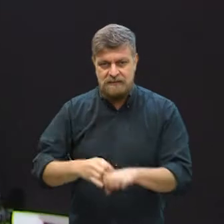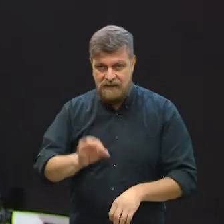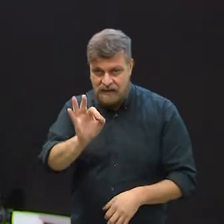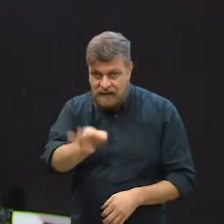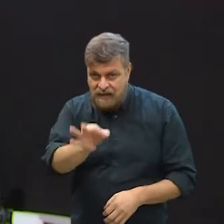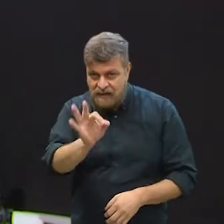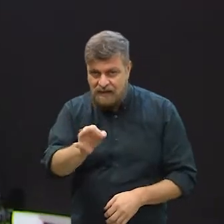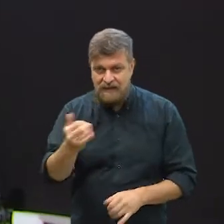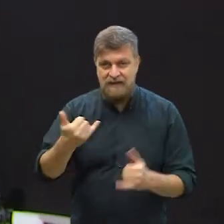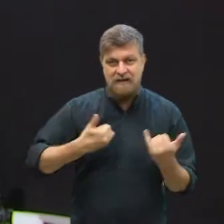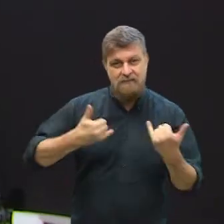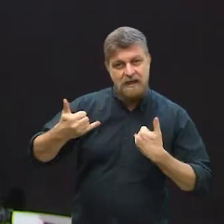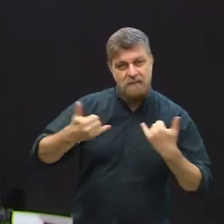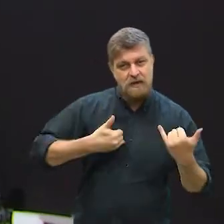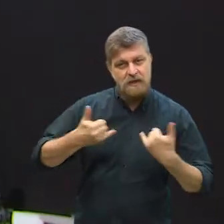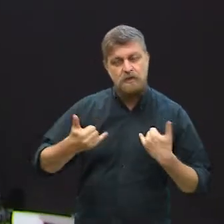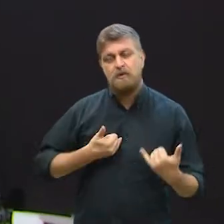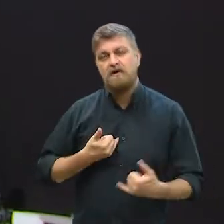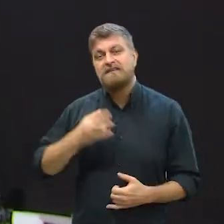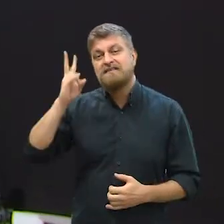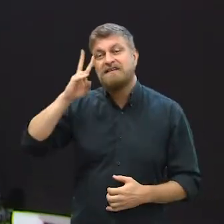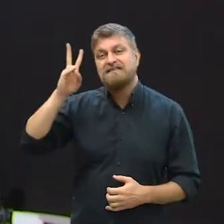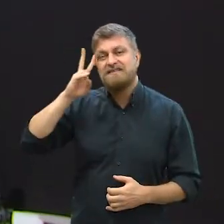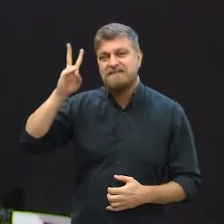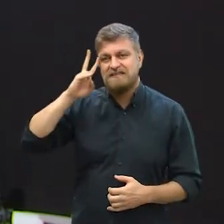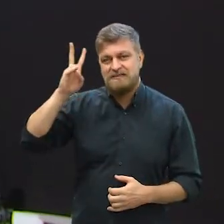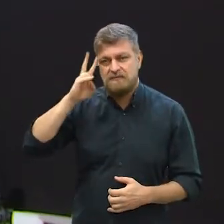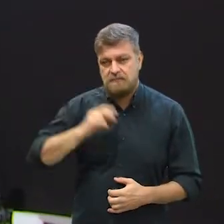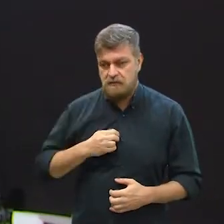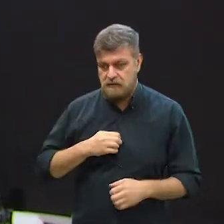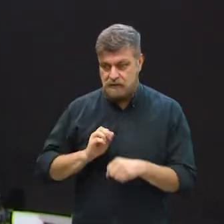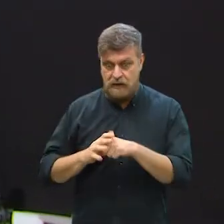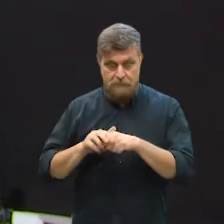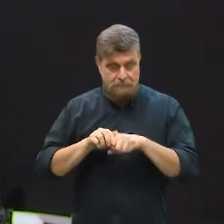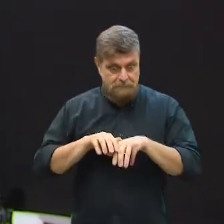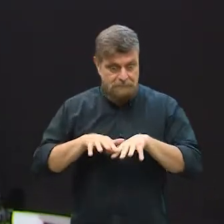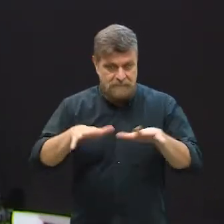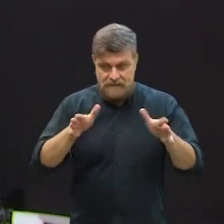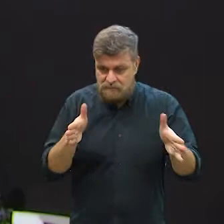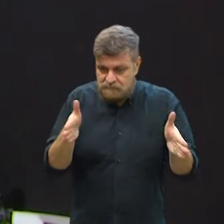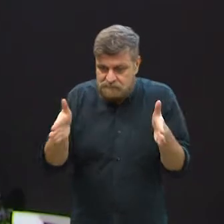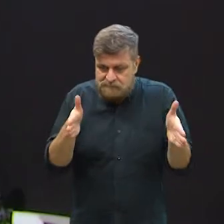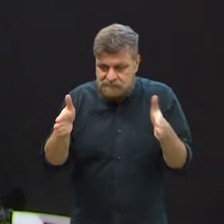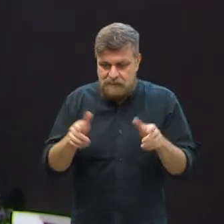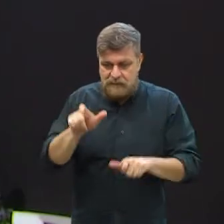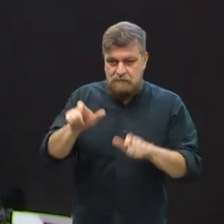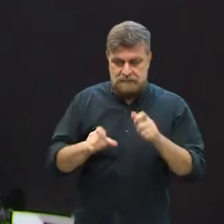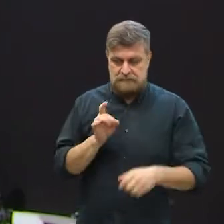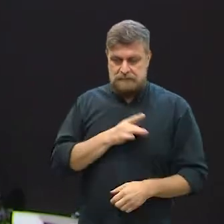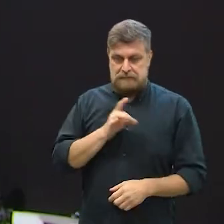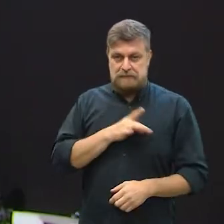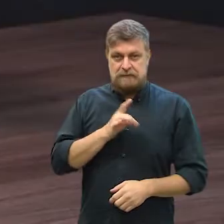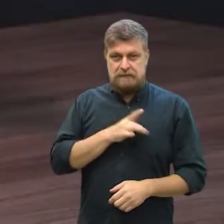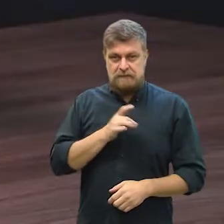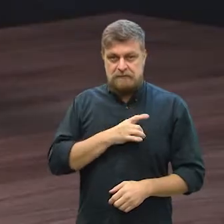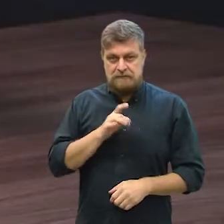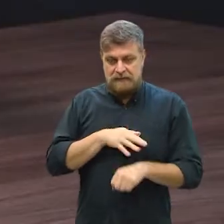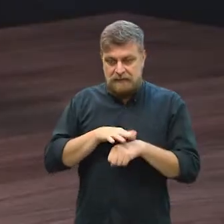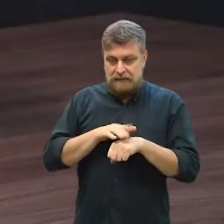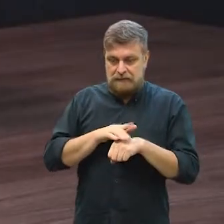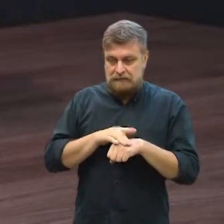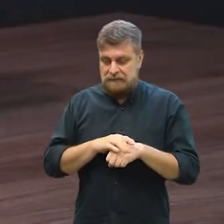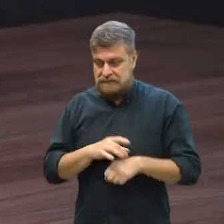isso mesmo? Conta para nós o começo dessa história no meio de uma pandemia, todo mundo com medo da doença, com medo